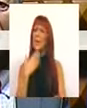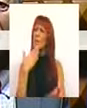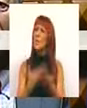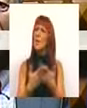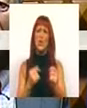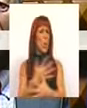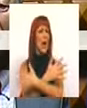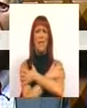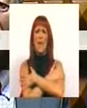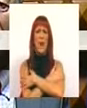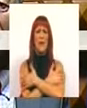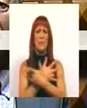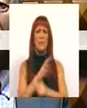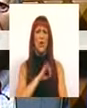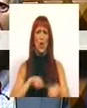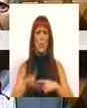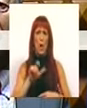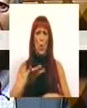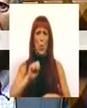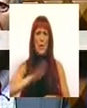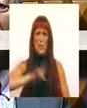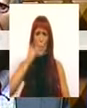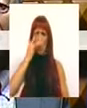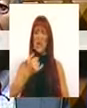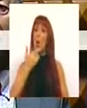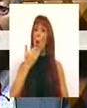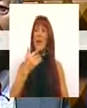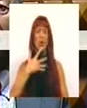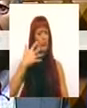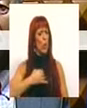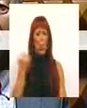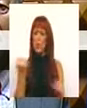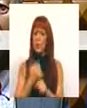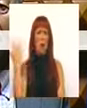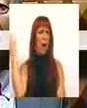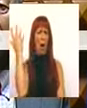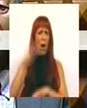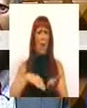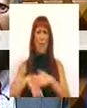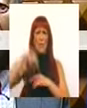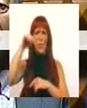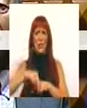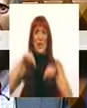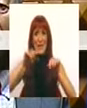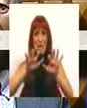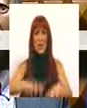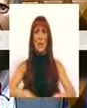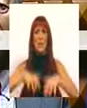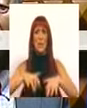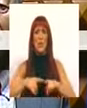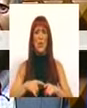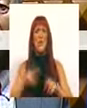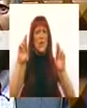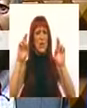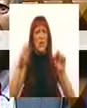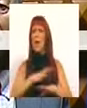um grande abraço de amizade ao deputado Luís Montenegro, agradecer todo o trabalho de excelência que aqui fez neste Parlamento e